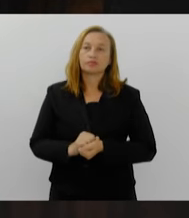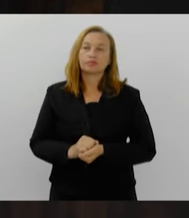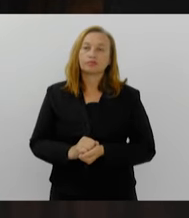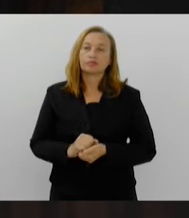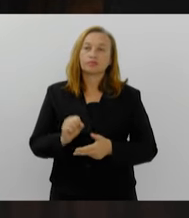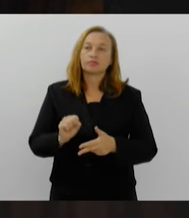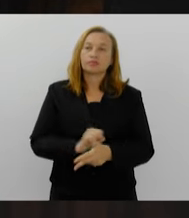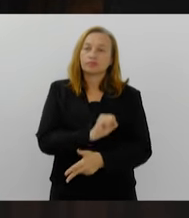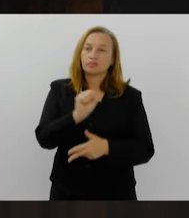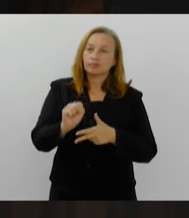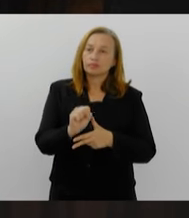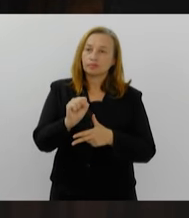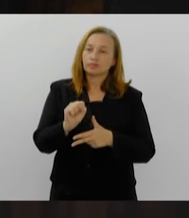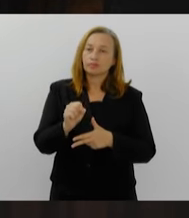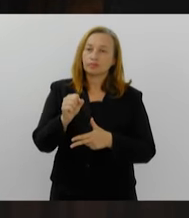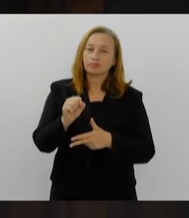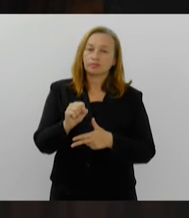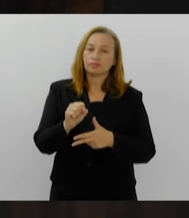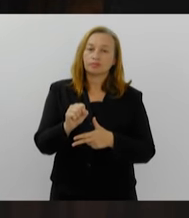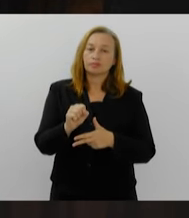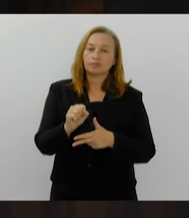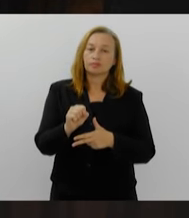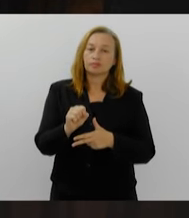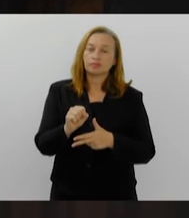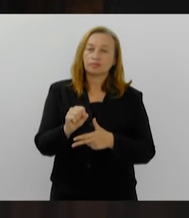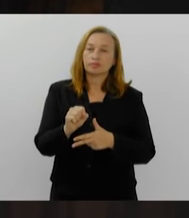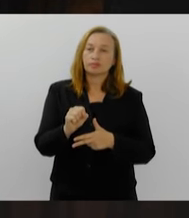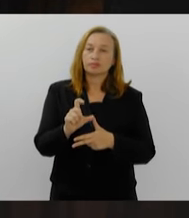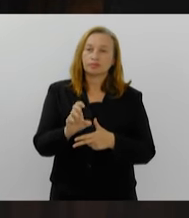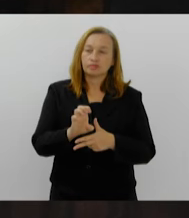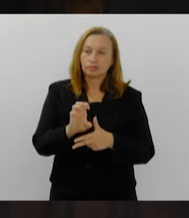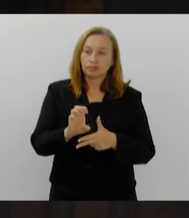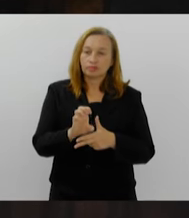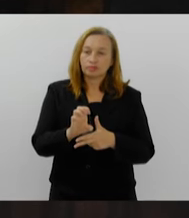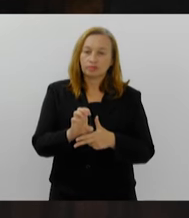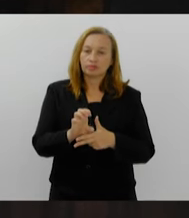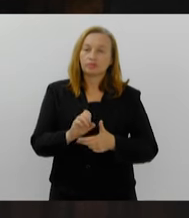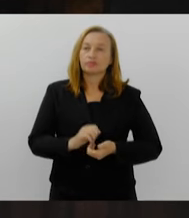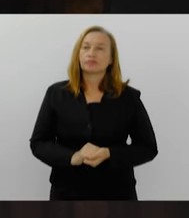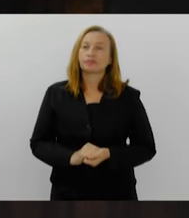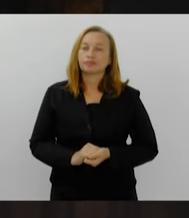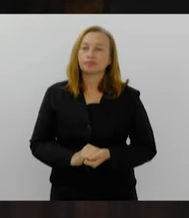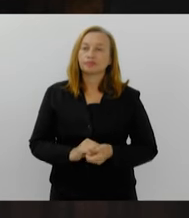número 15 de 2024, que dispõe sobre a revisão de